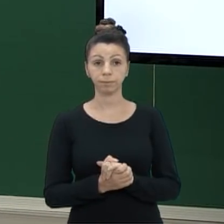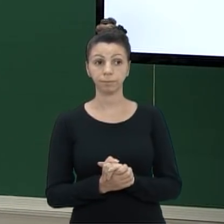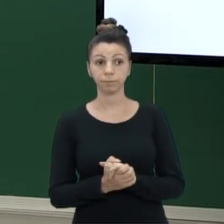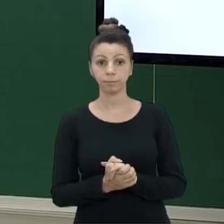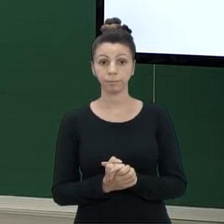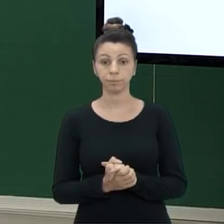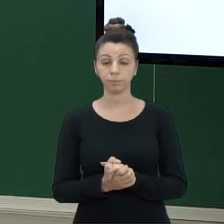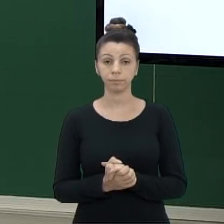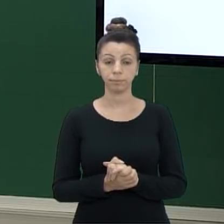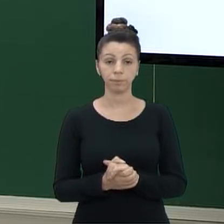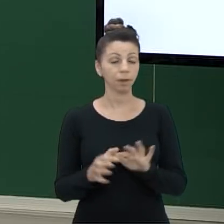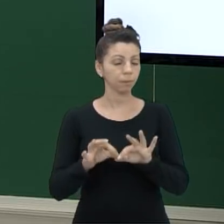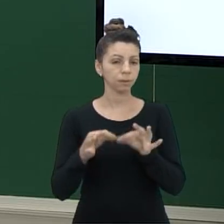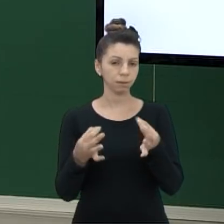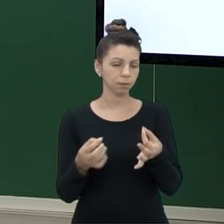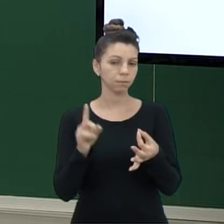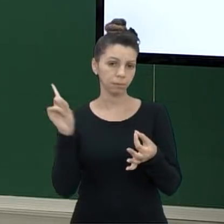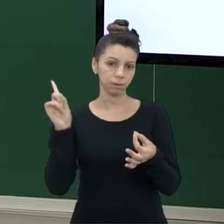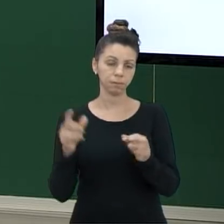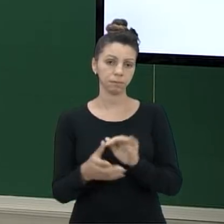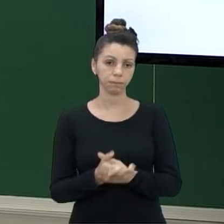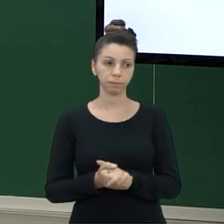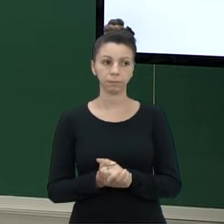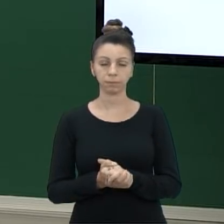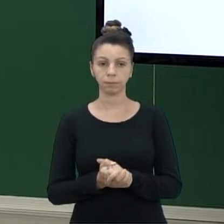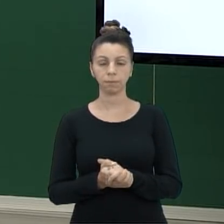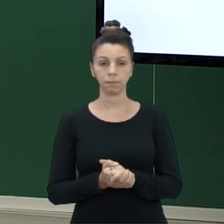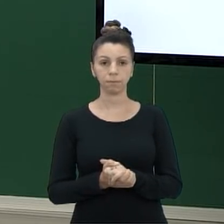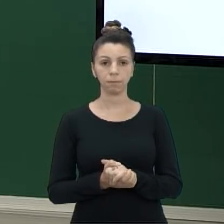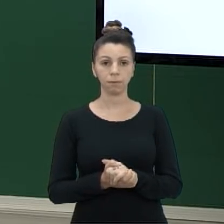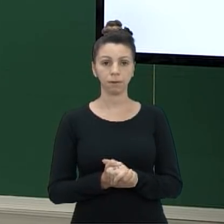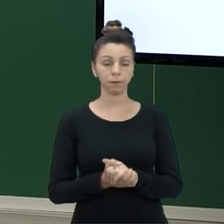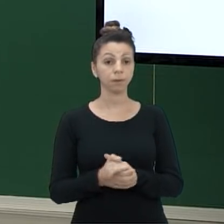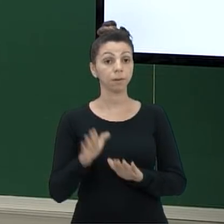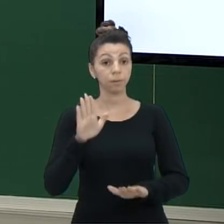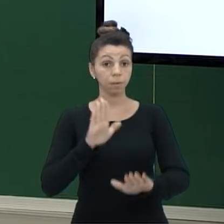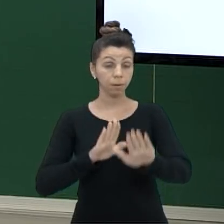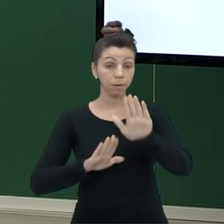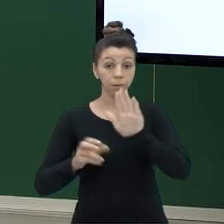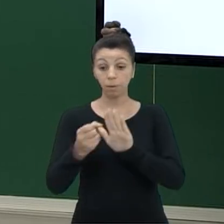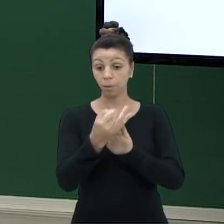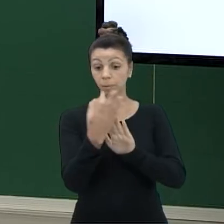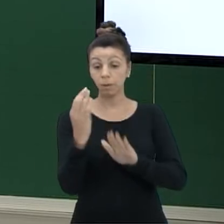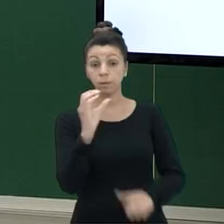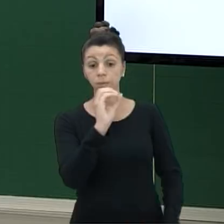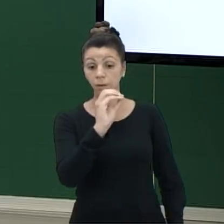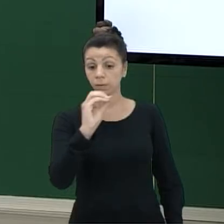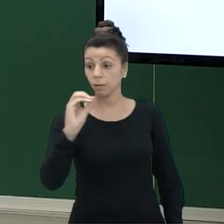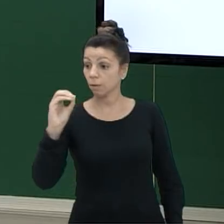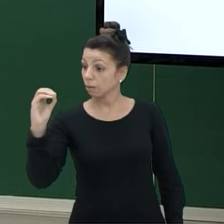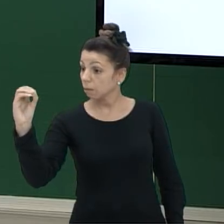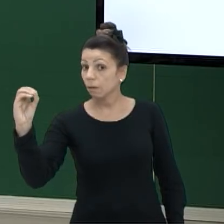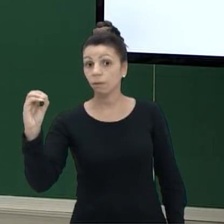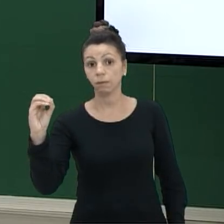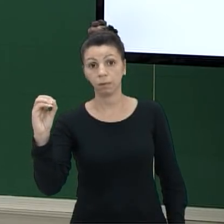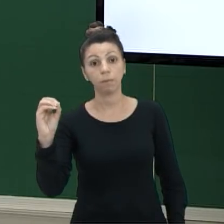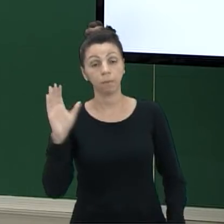muito simples. Mas reparem, vocês têm que tomar cuidado com a quantidade de zeros.